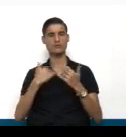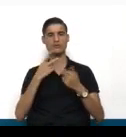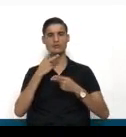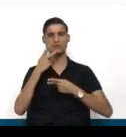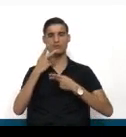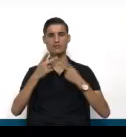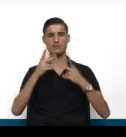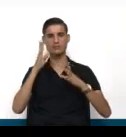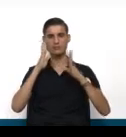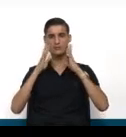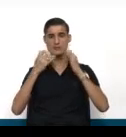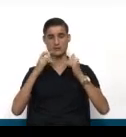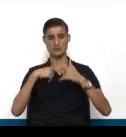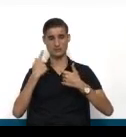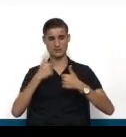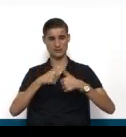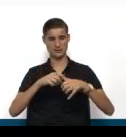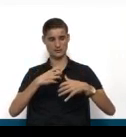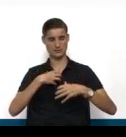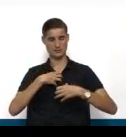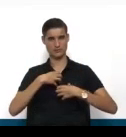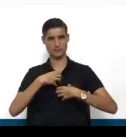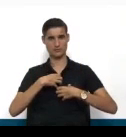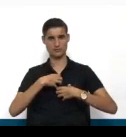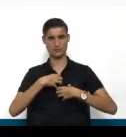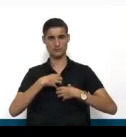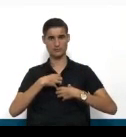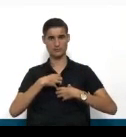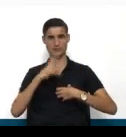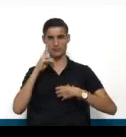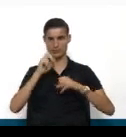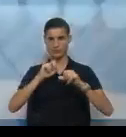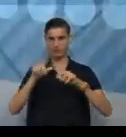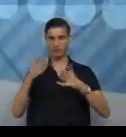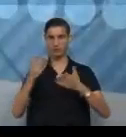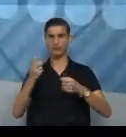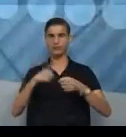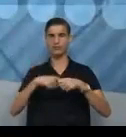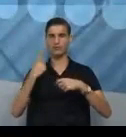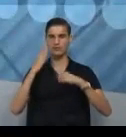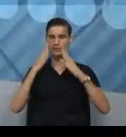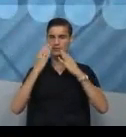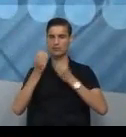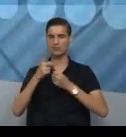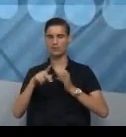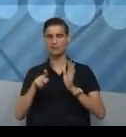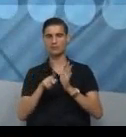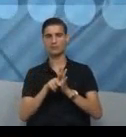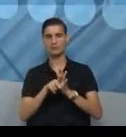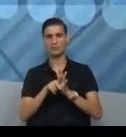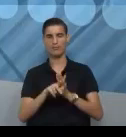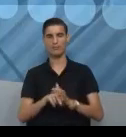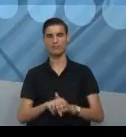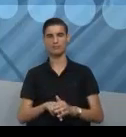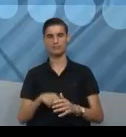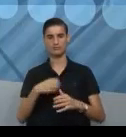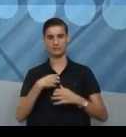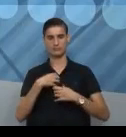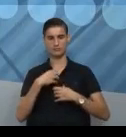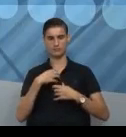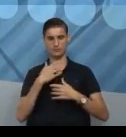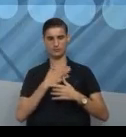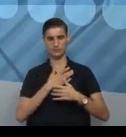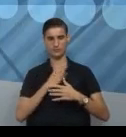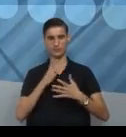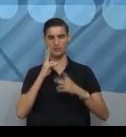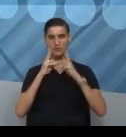pensando, se eu estou na minha situação problema, vamos voltá-la, né, para que a gente possa entender por que a gente vai ver isso. Na minha situação